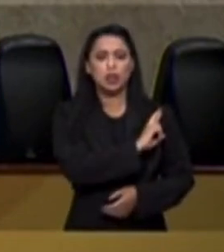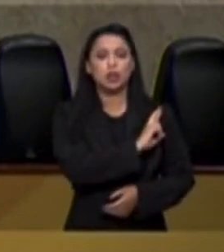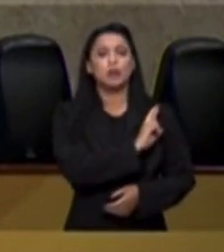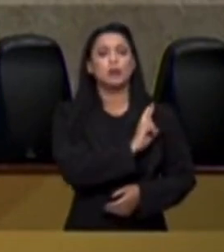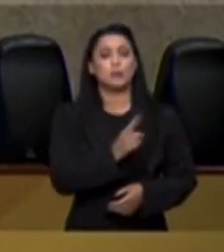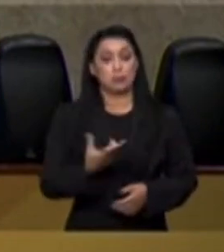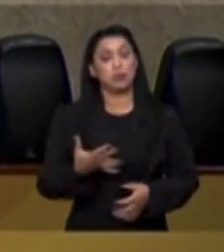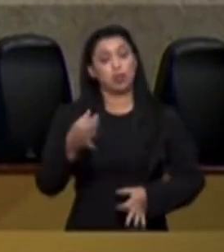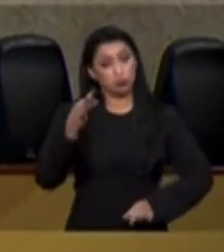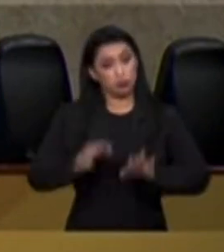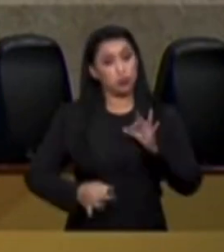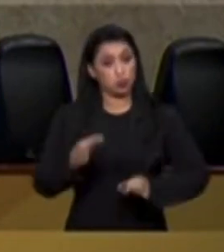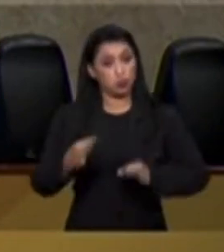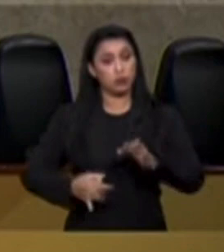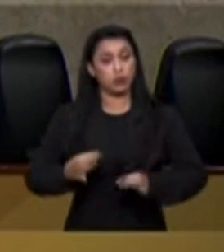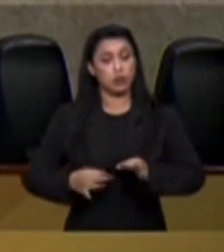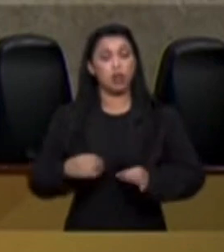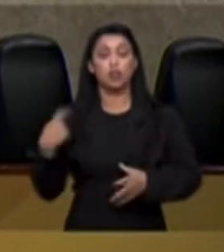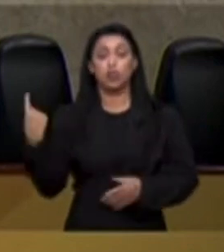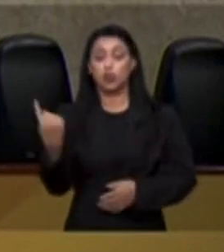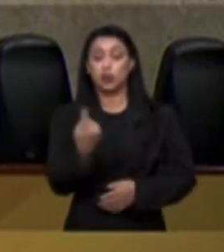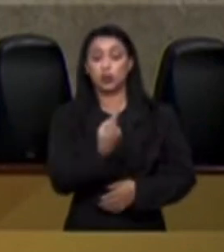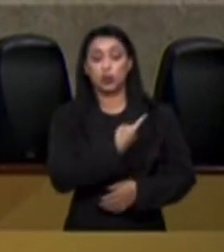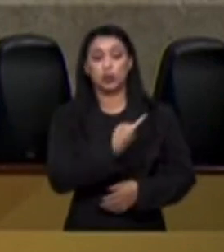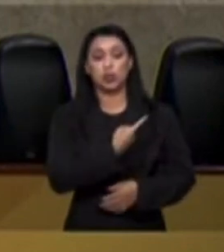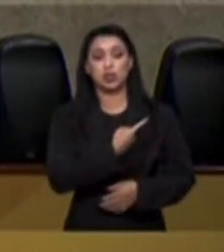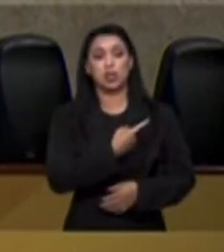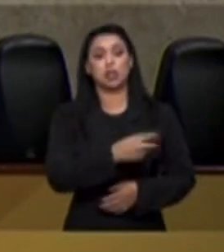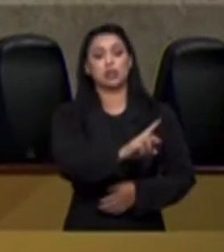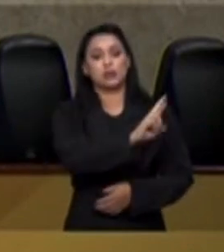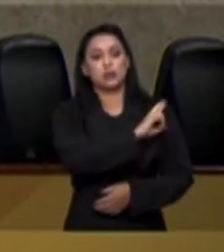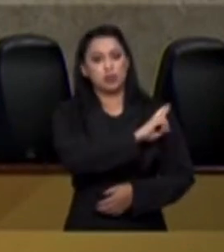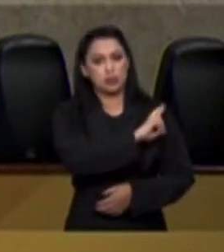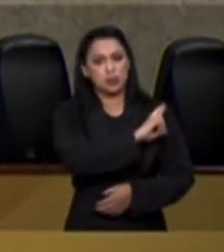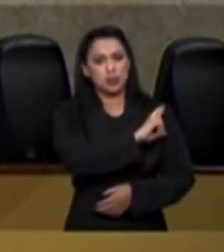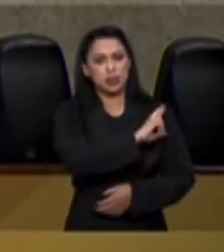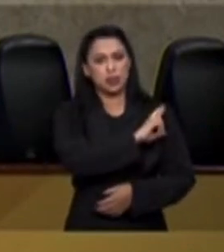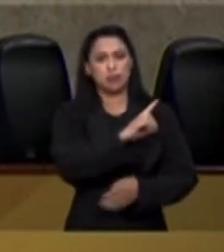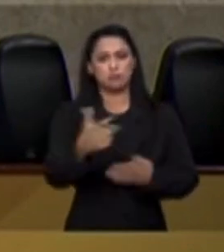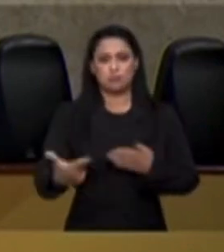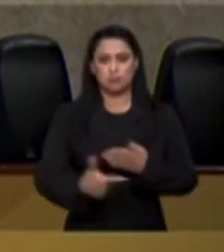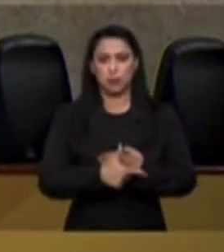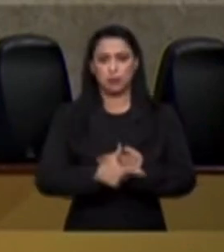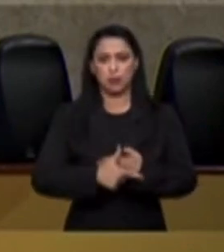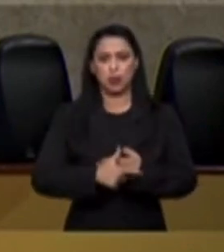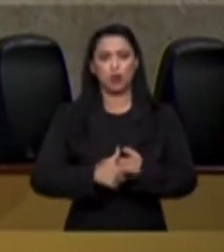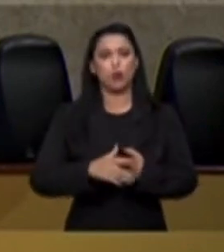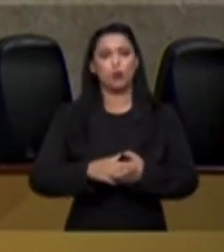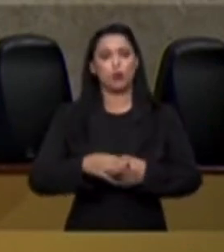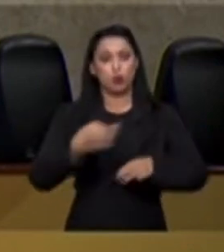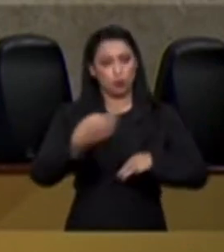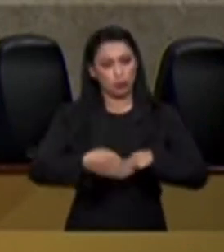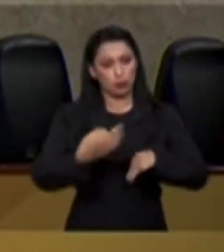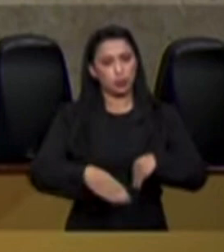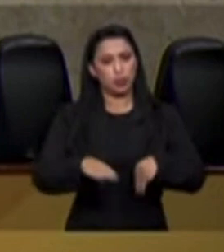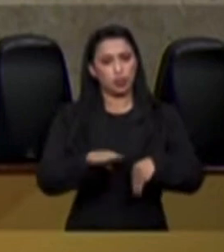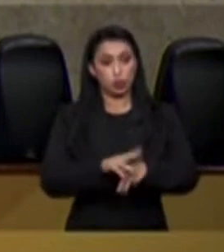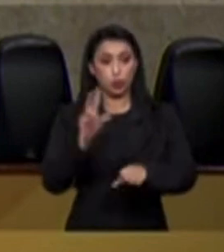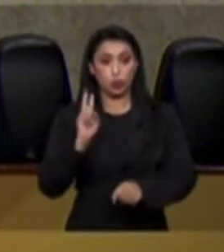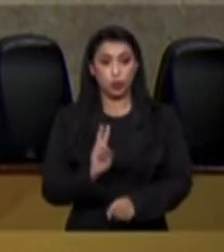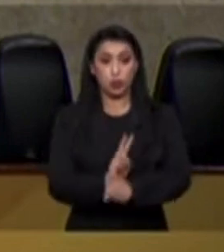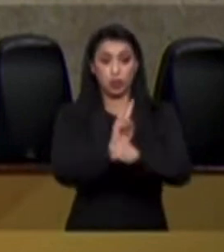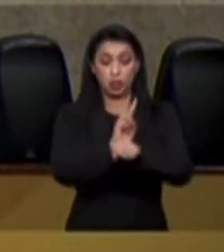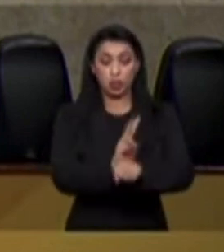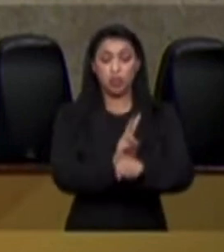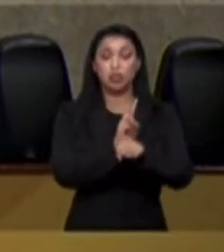enfrentá-la. Nossa missão de juízes constitucionais, além de guardar a Constituição, é de